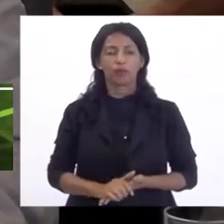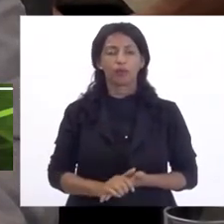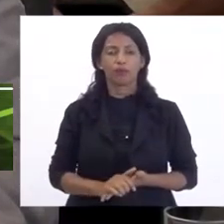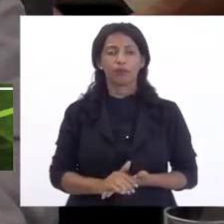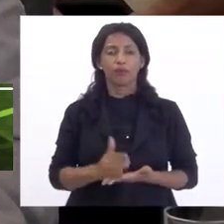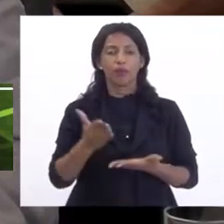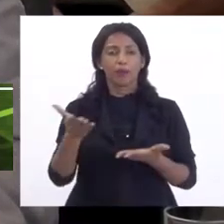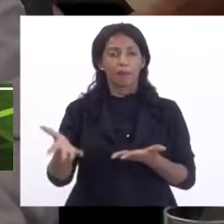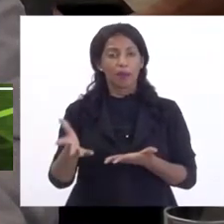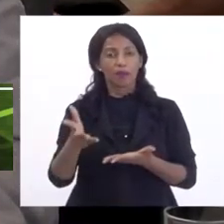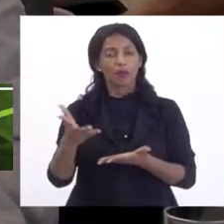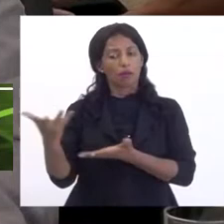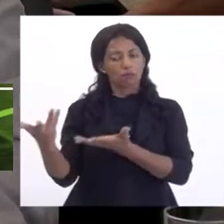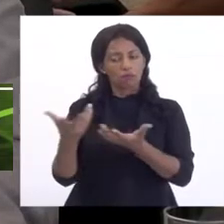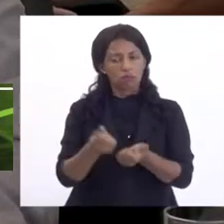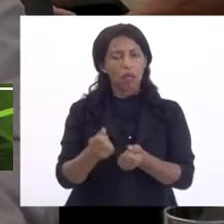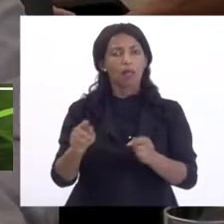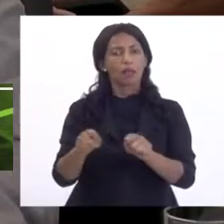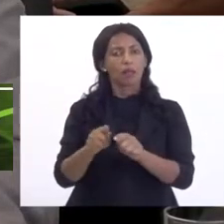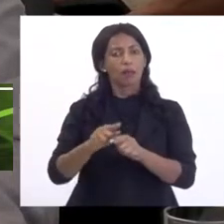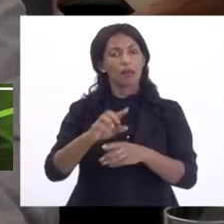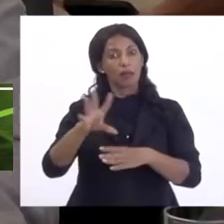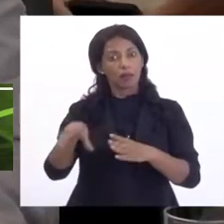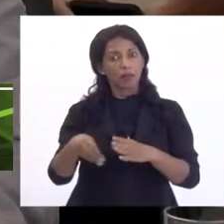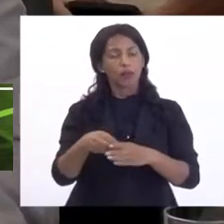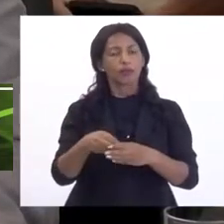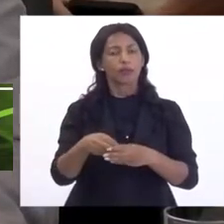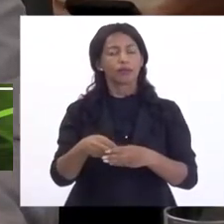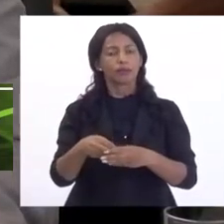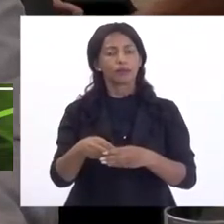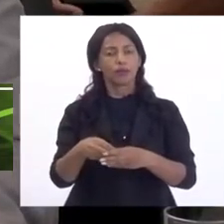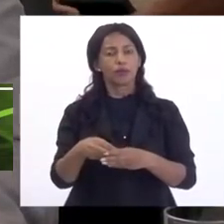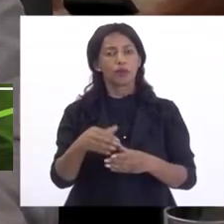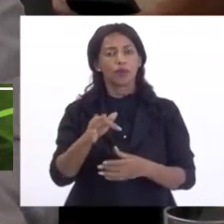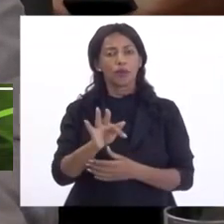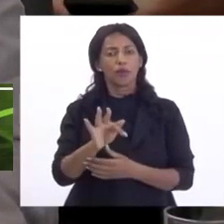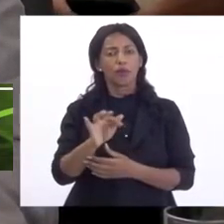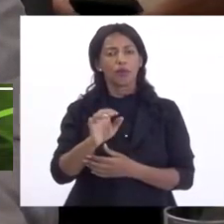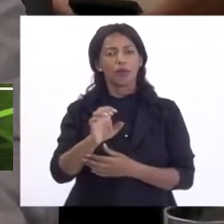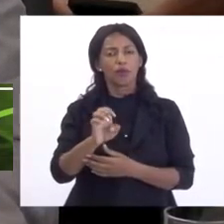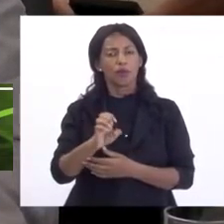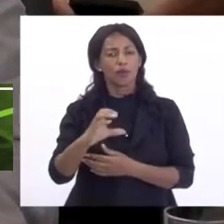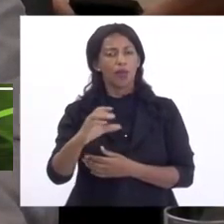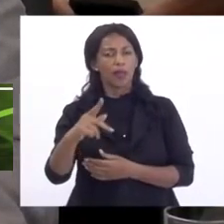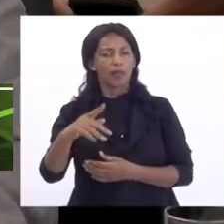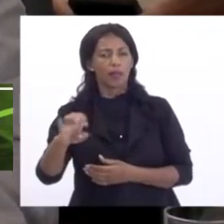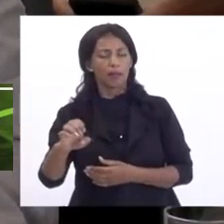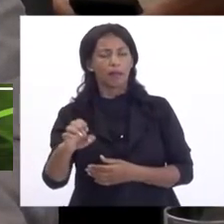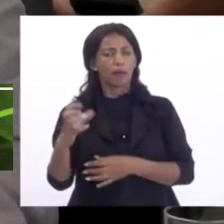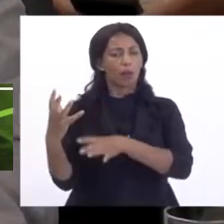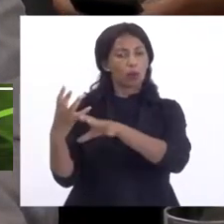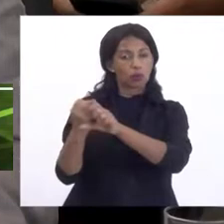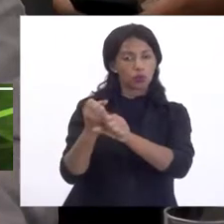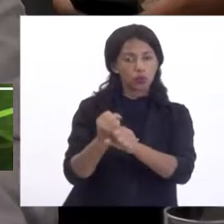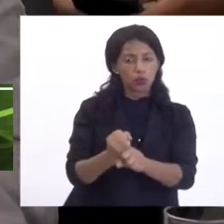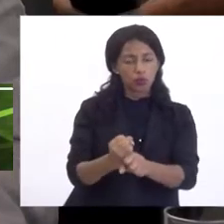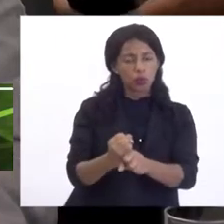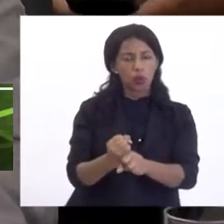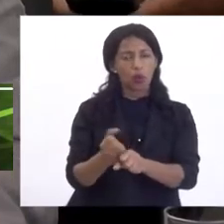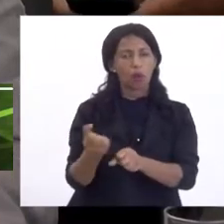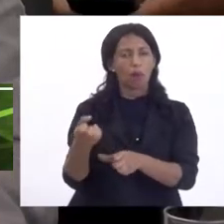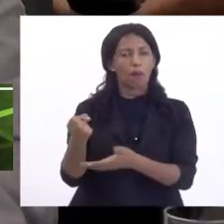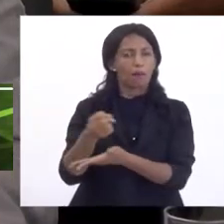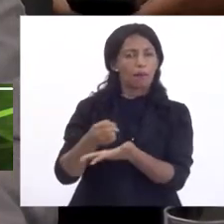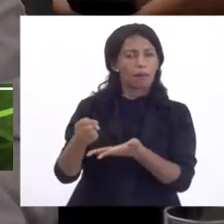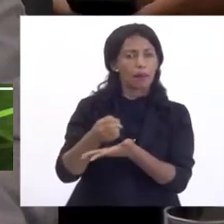passou a se adotar também a inclusão do FECP como base de cálculo para a base de